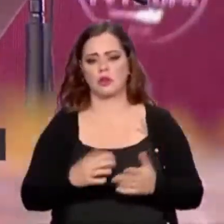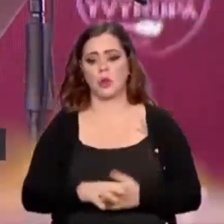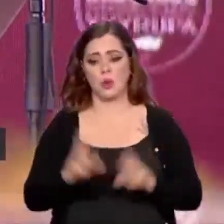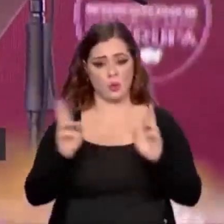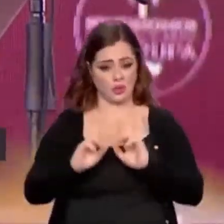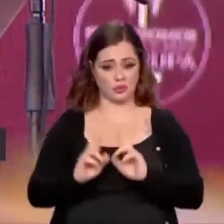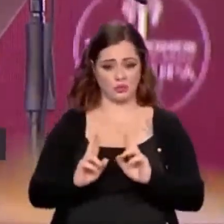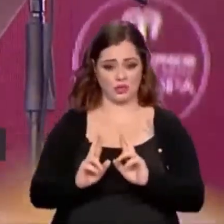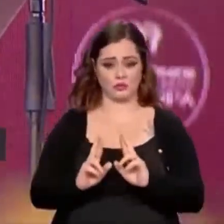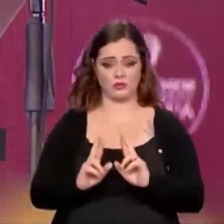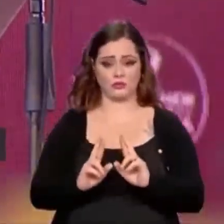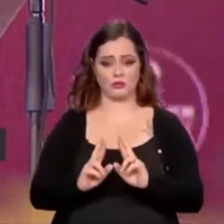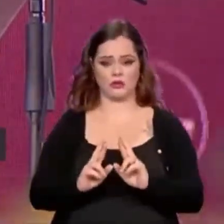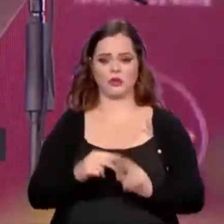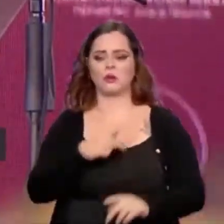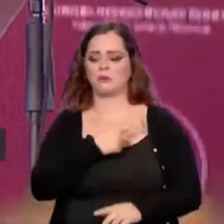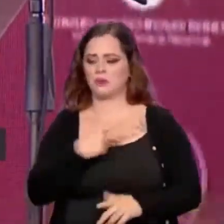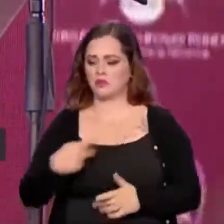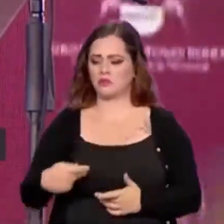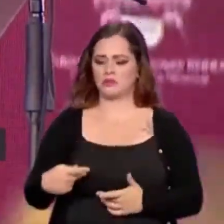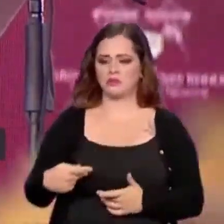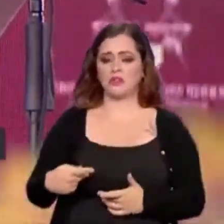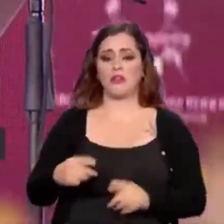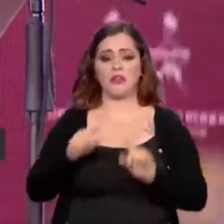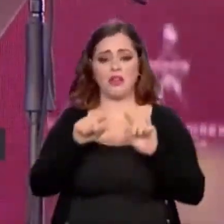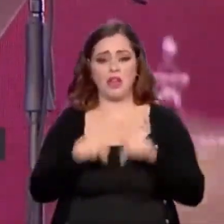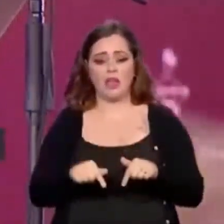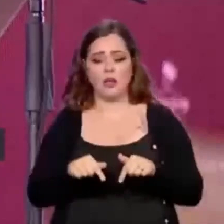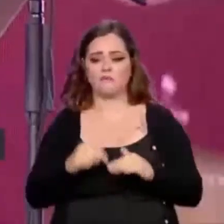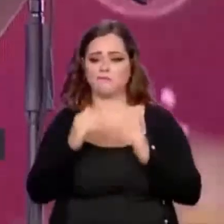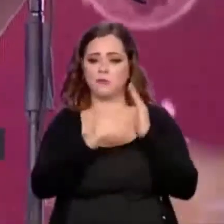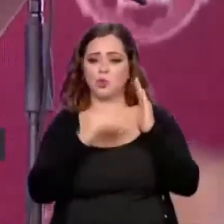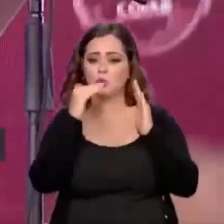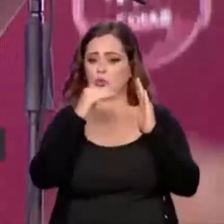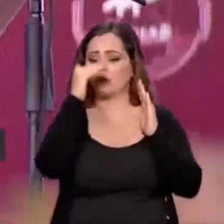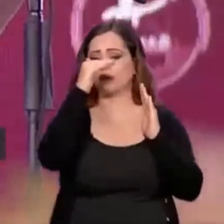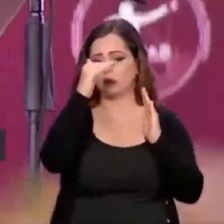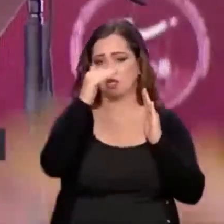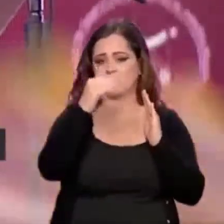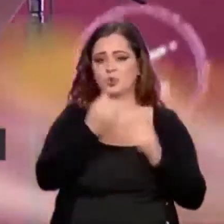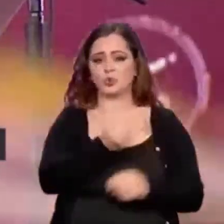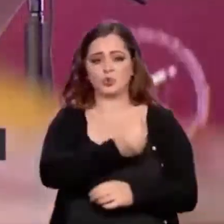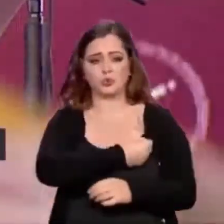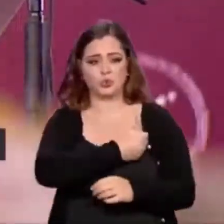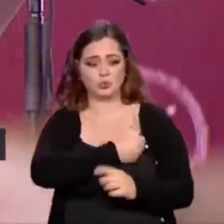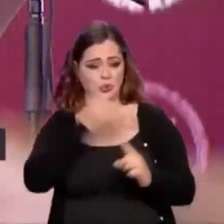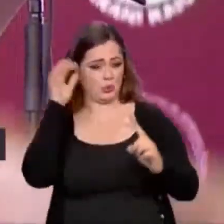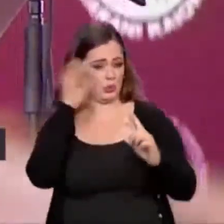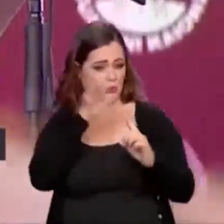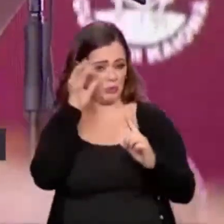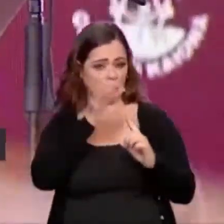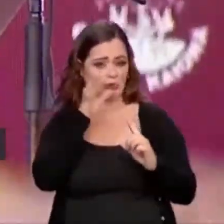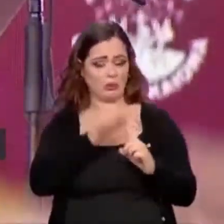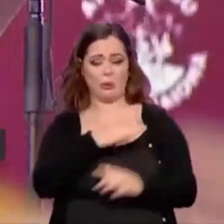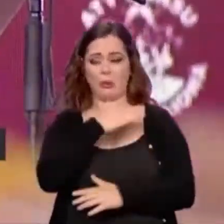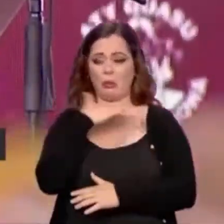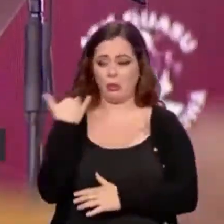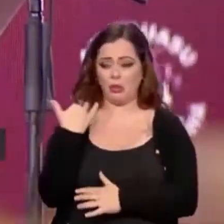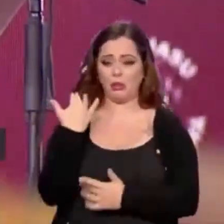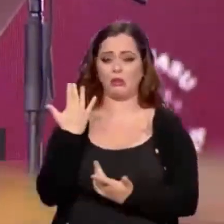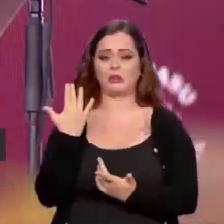resultado disso, presidente Lula, foi o aumento do número de ameaças,